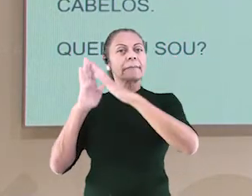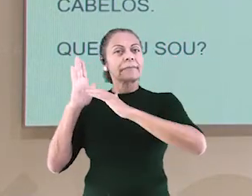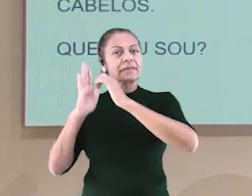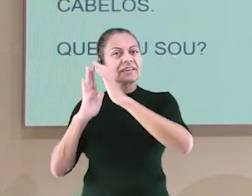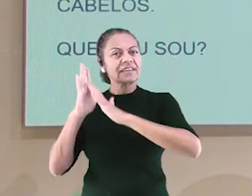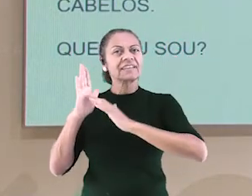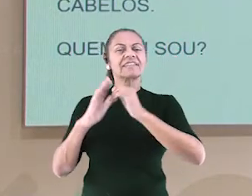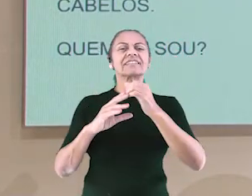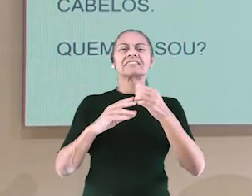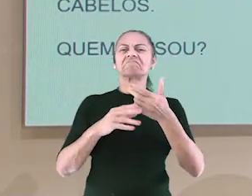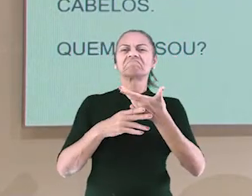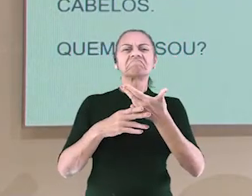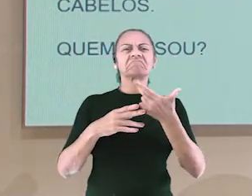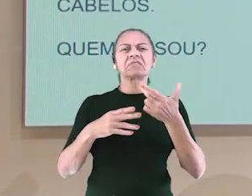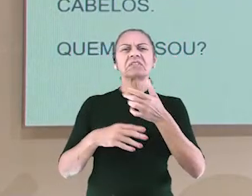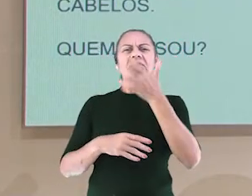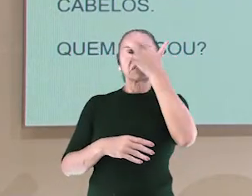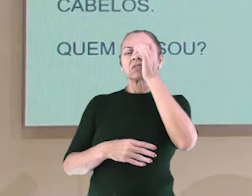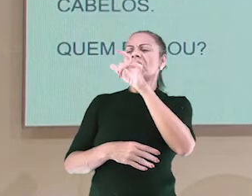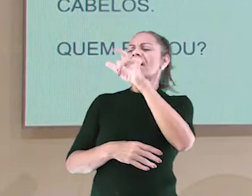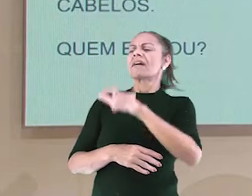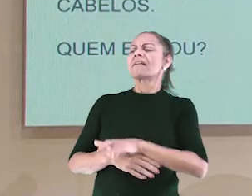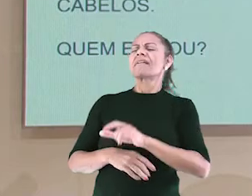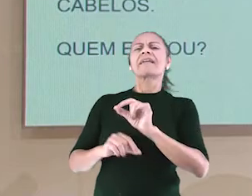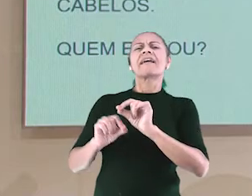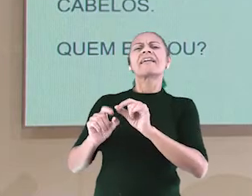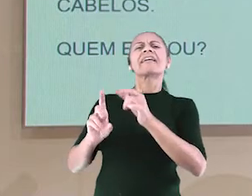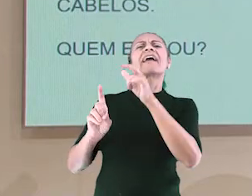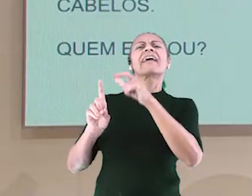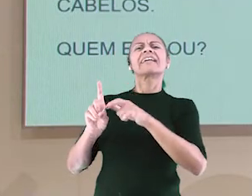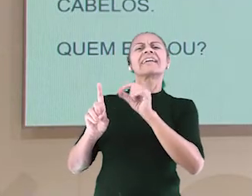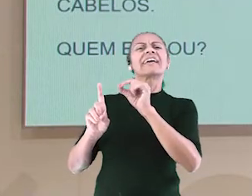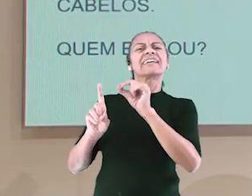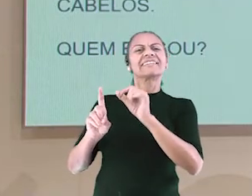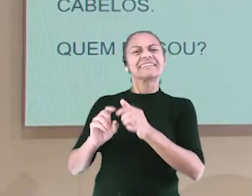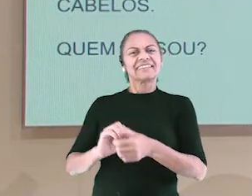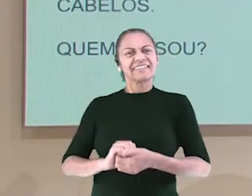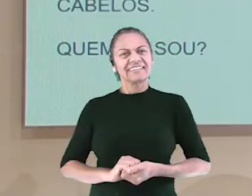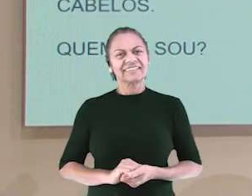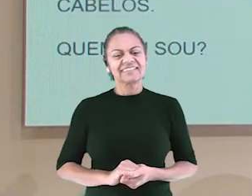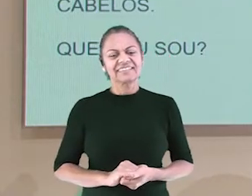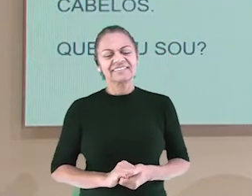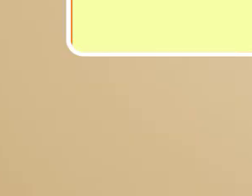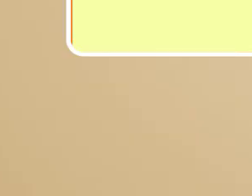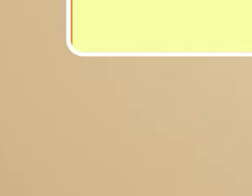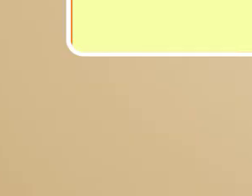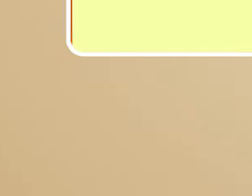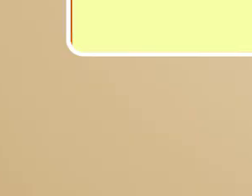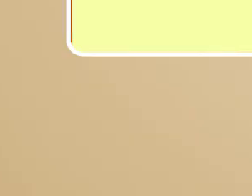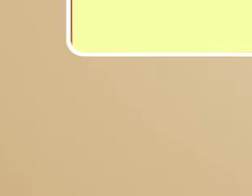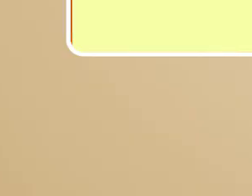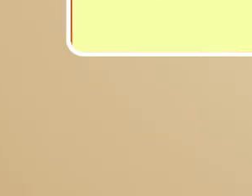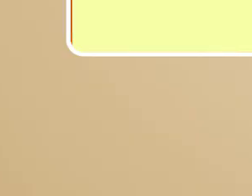beleza das pessoas. Eu sou quem corta e pinta cabelos. Quem será que eu sou?